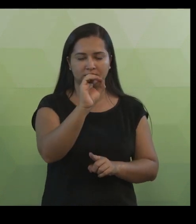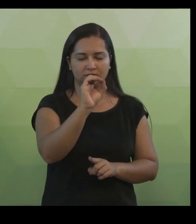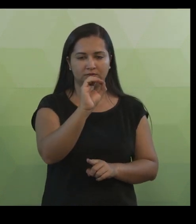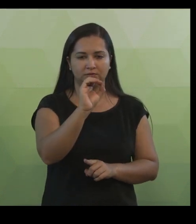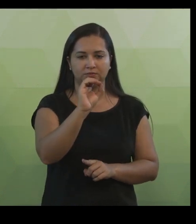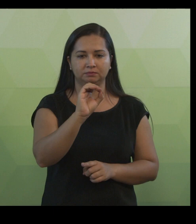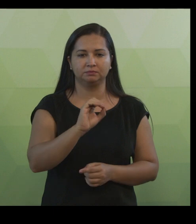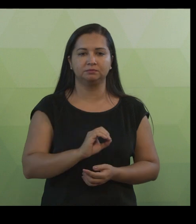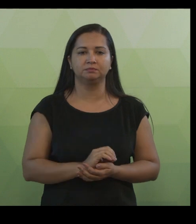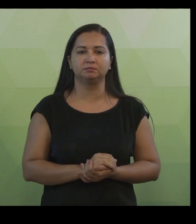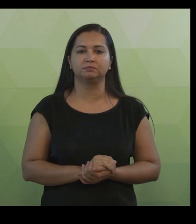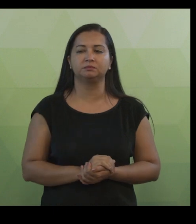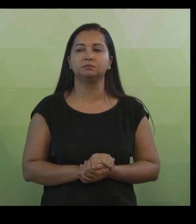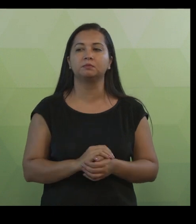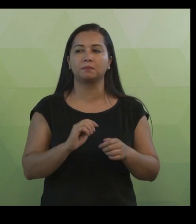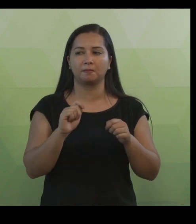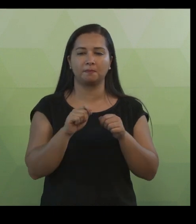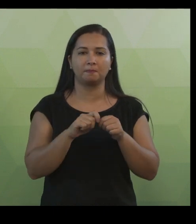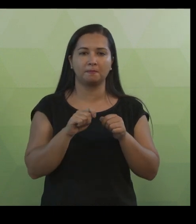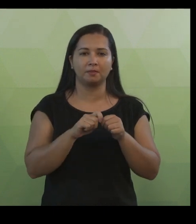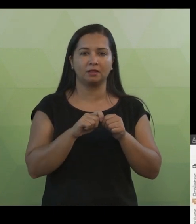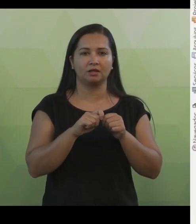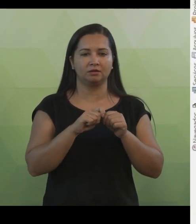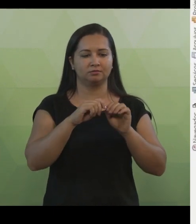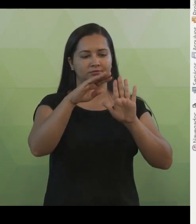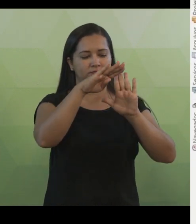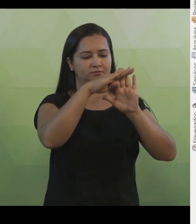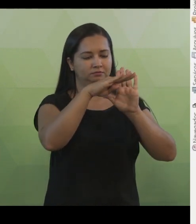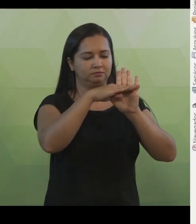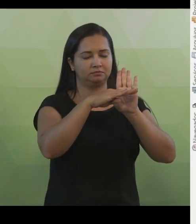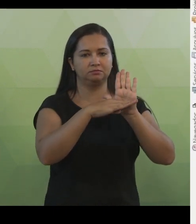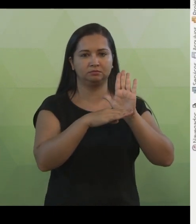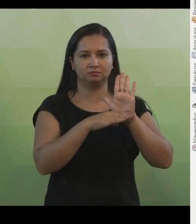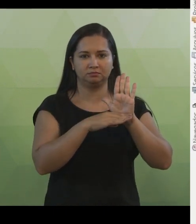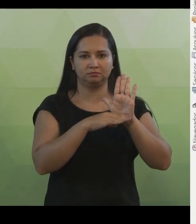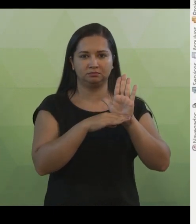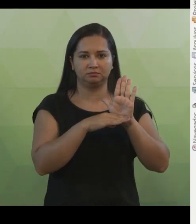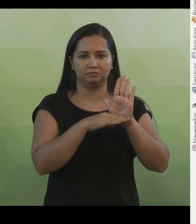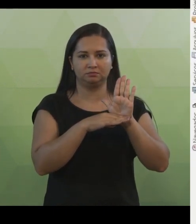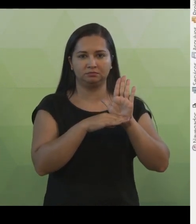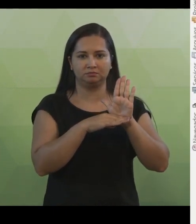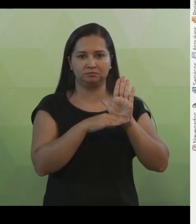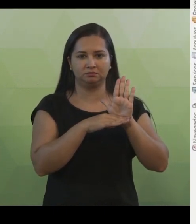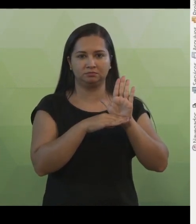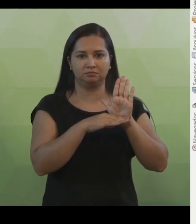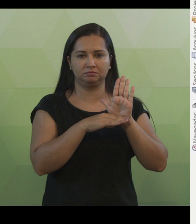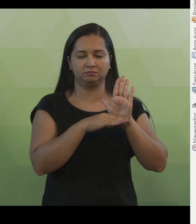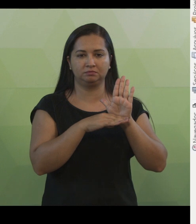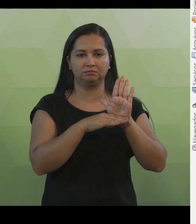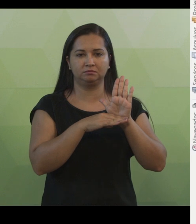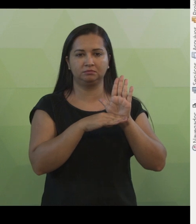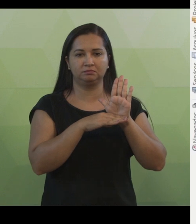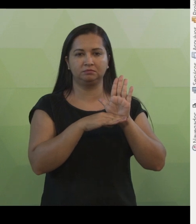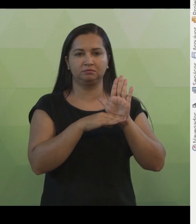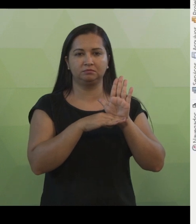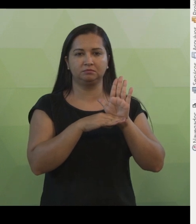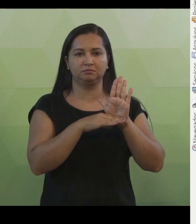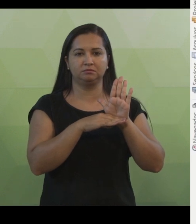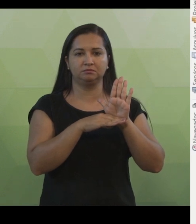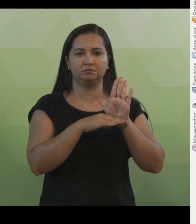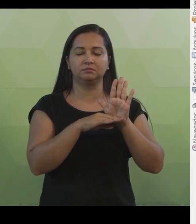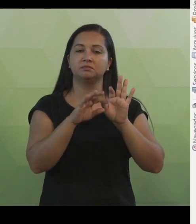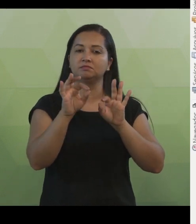for verdadeira. Todos esses comandos aqui internos serão executados. Vamos fazer aqui um exemplo, o mesmo exemplo da